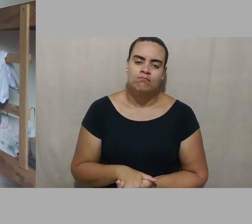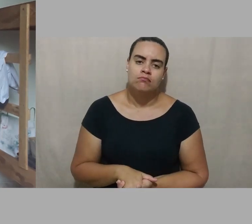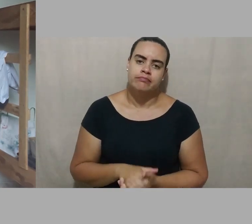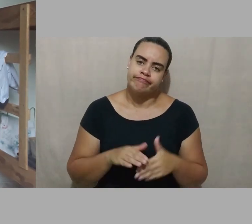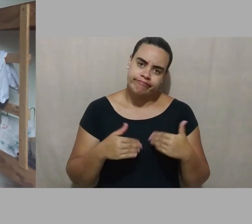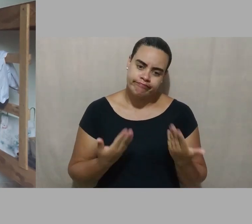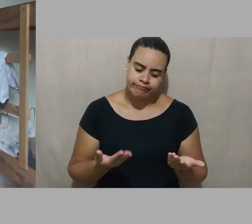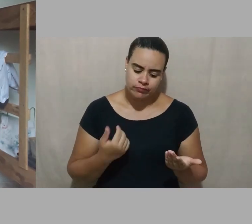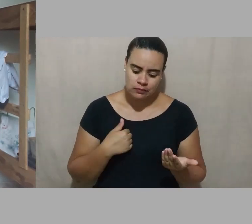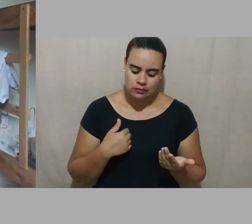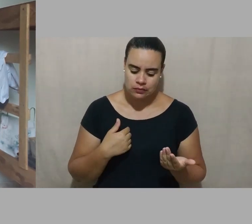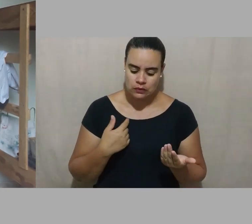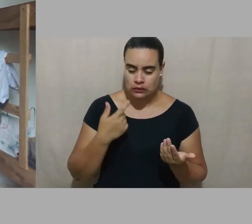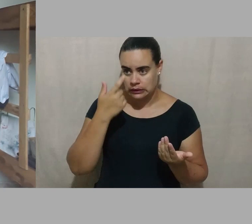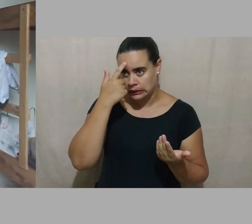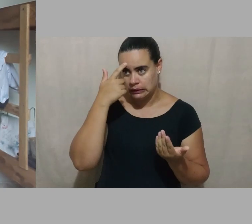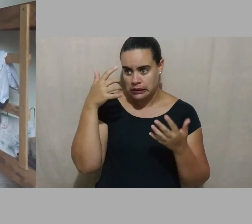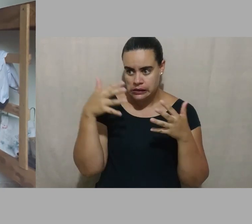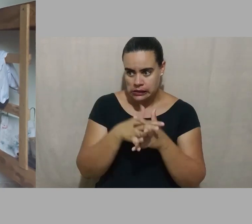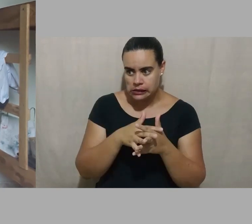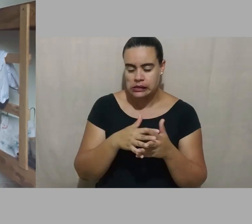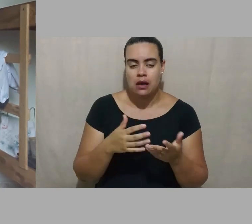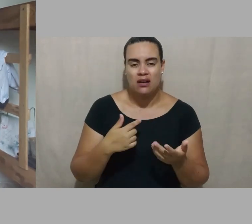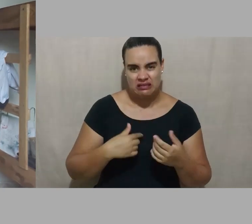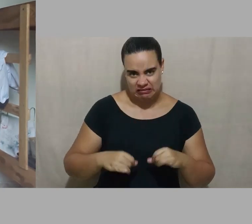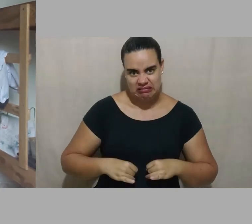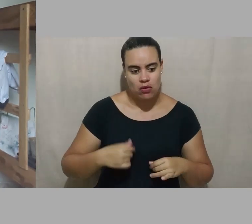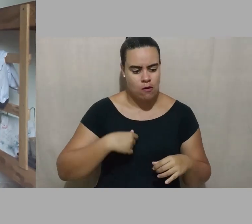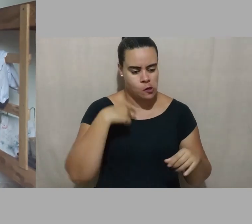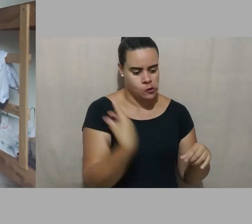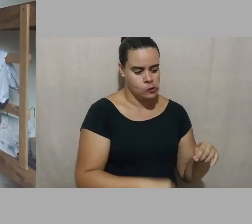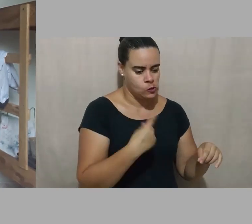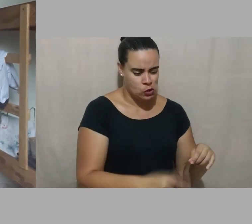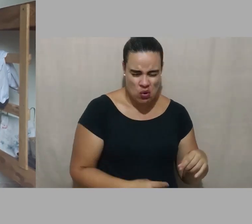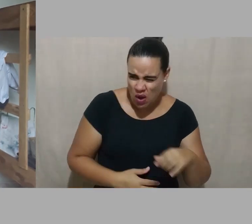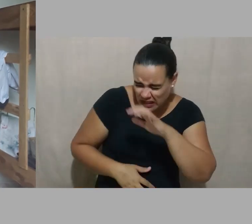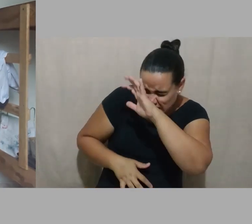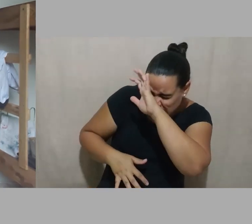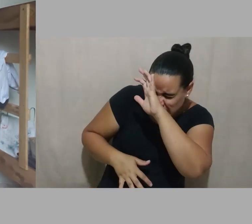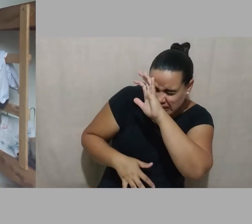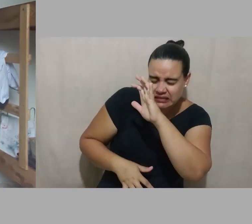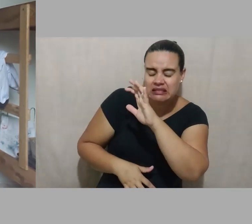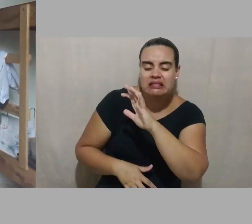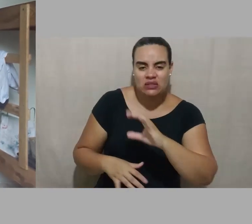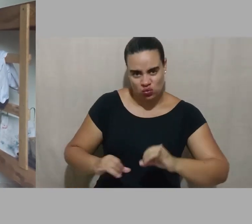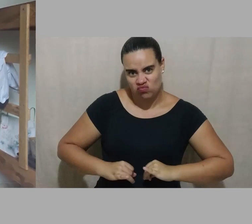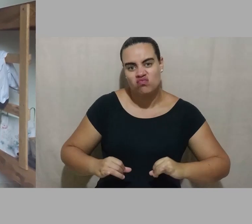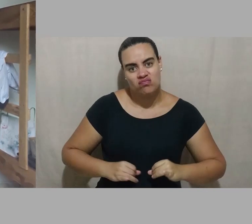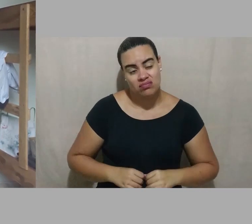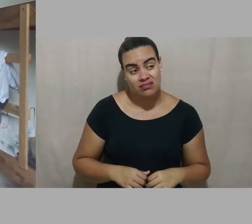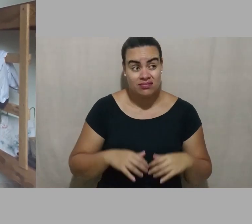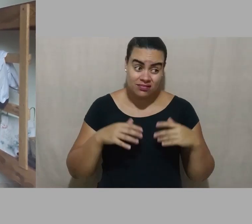E, bem, tive bastante conflitos por causa disso, apanhei bastante. Enfim,